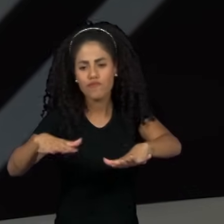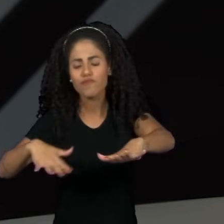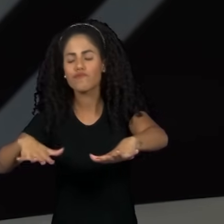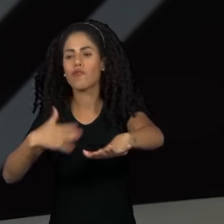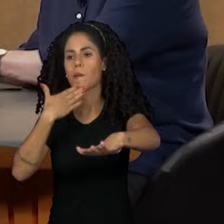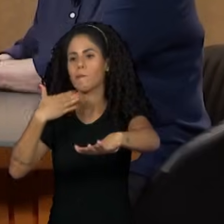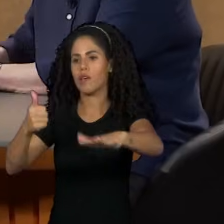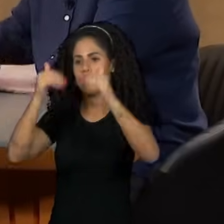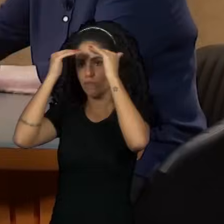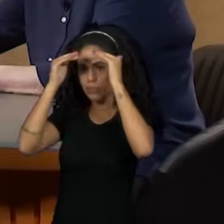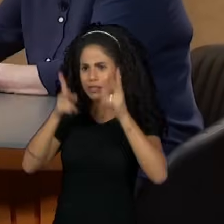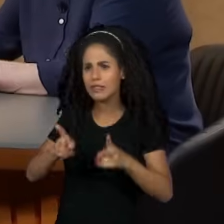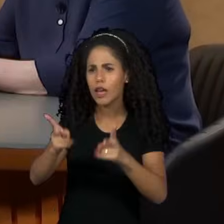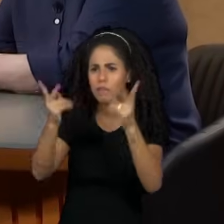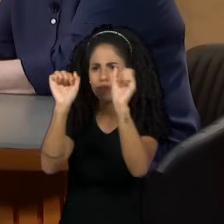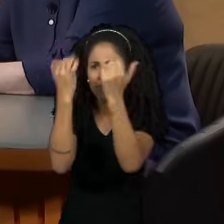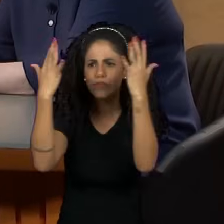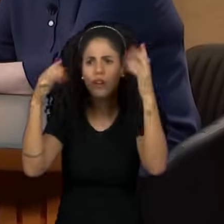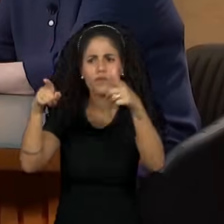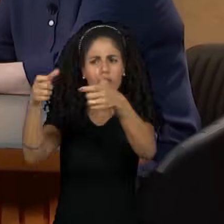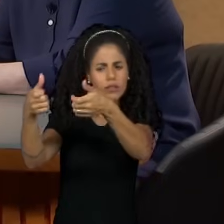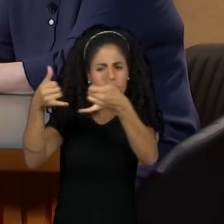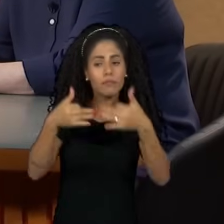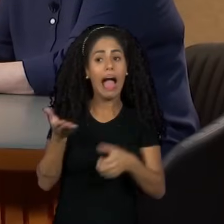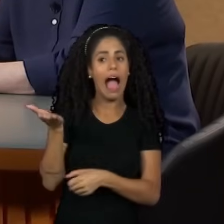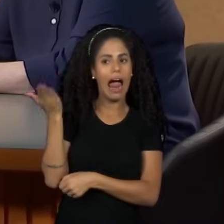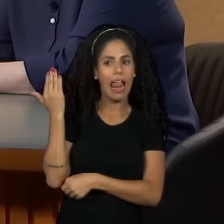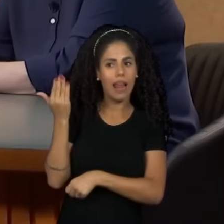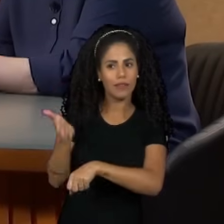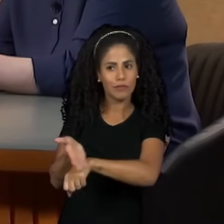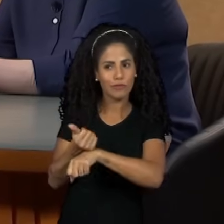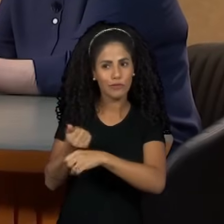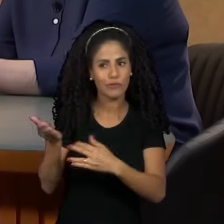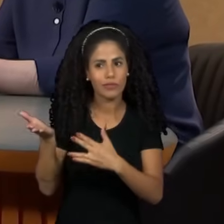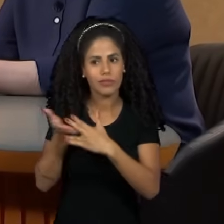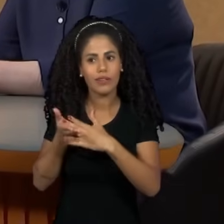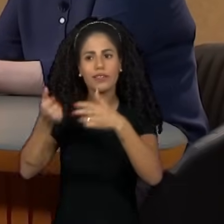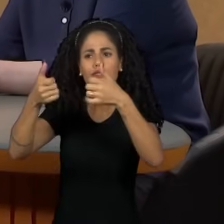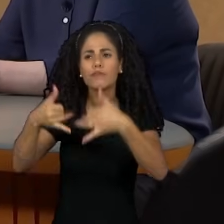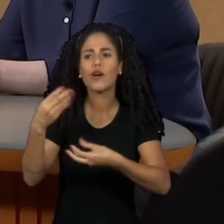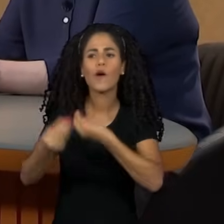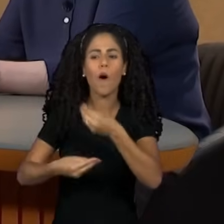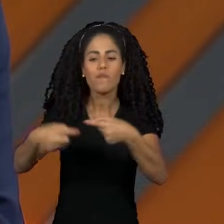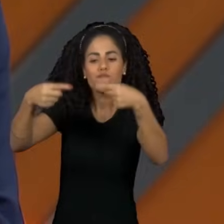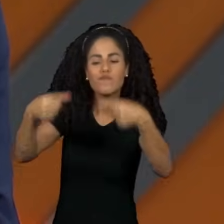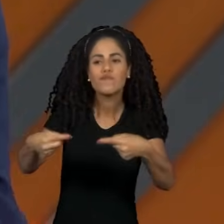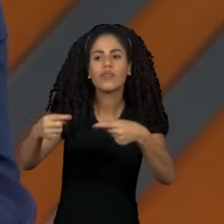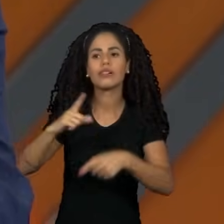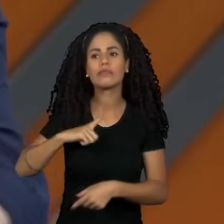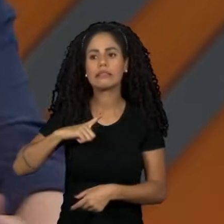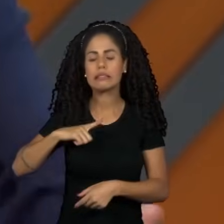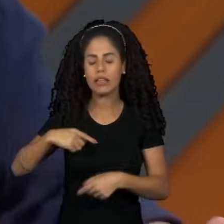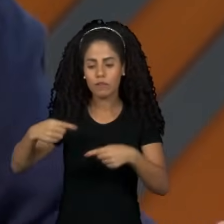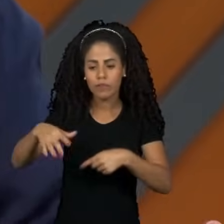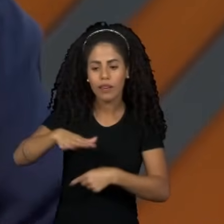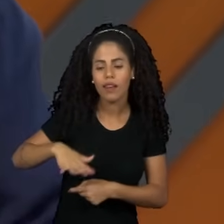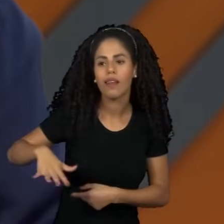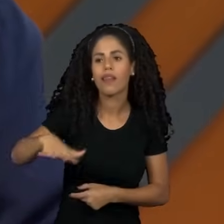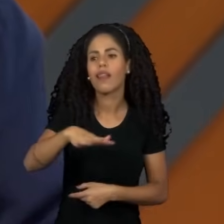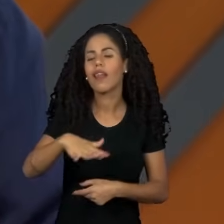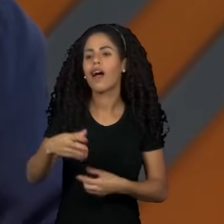a natureza. Você ia nos contar, antes do intervalo, a história do desafio que você enfrentou da